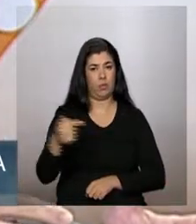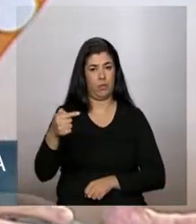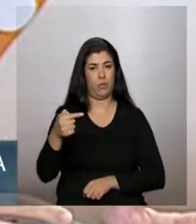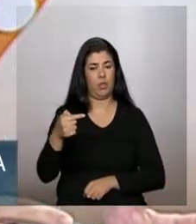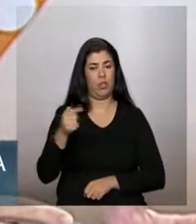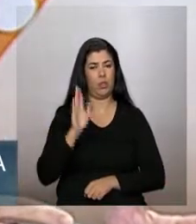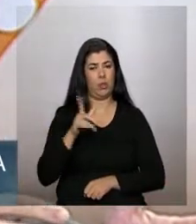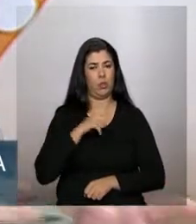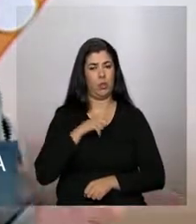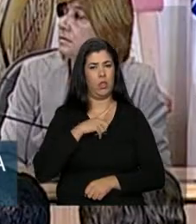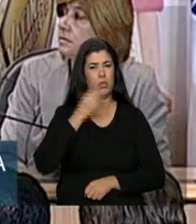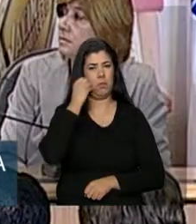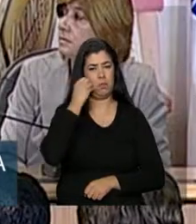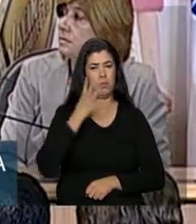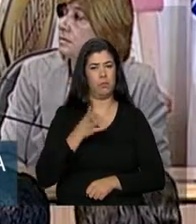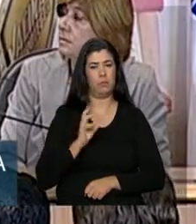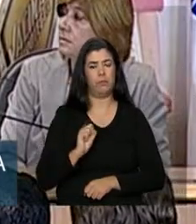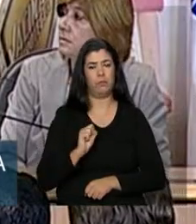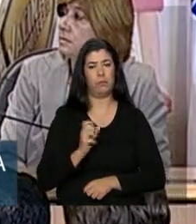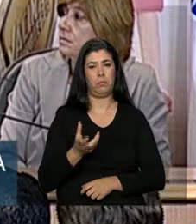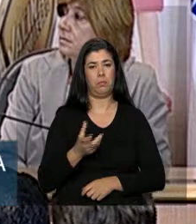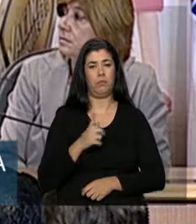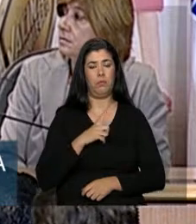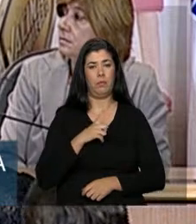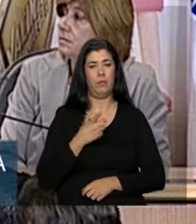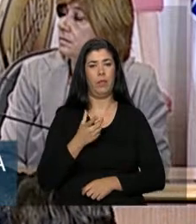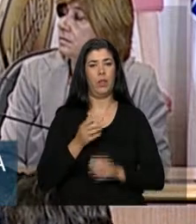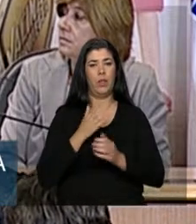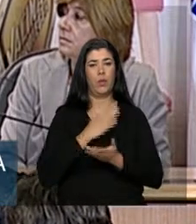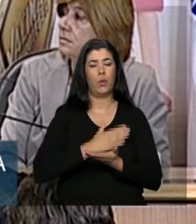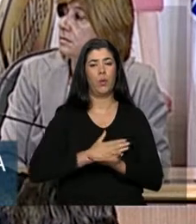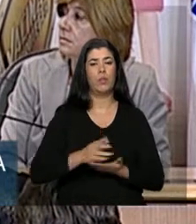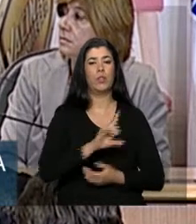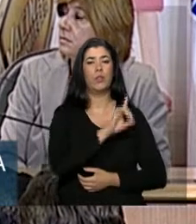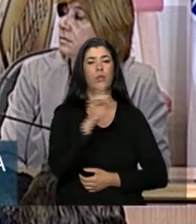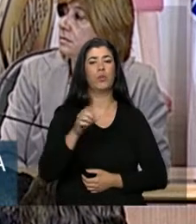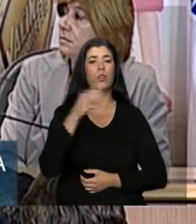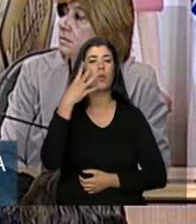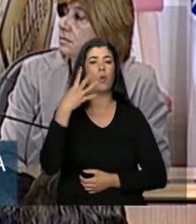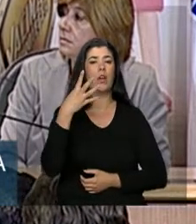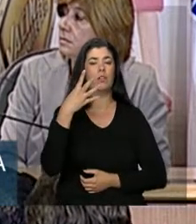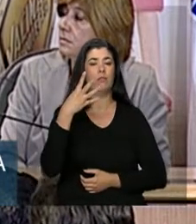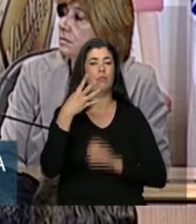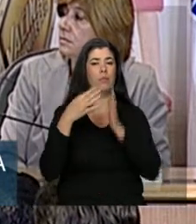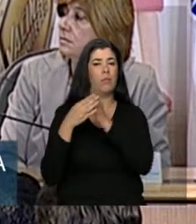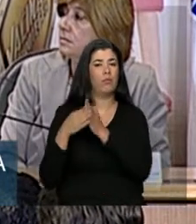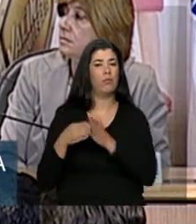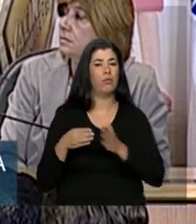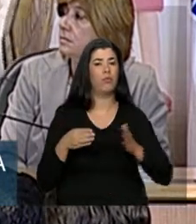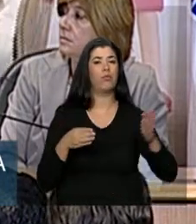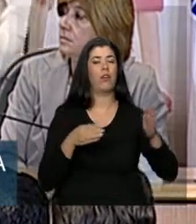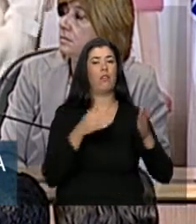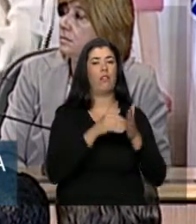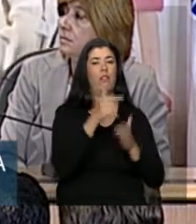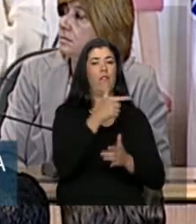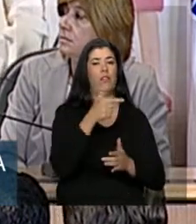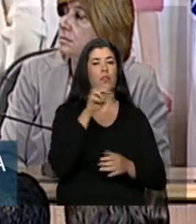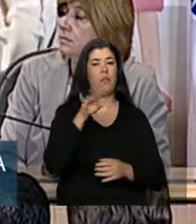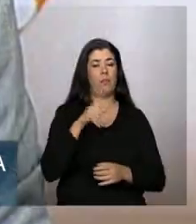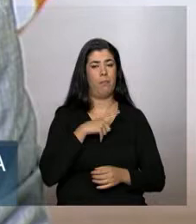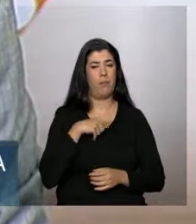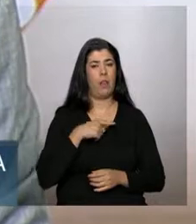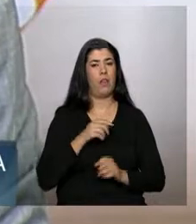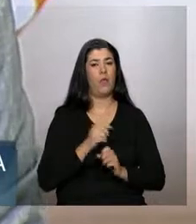duas semanas, né, praticamente, né? É porque começamos dia 4, elas são decisivas para que o laboratório